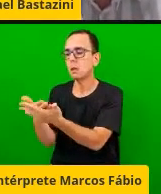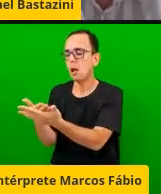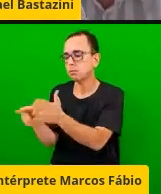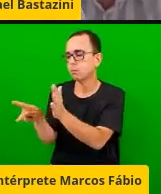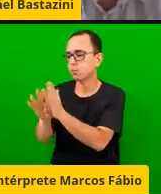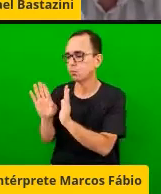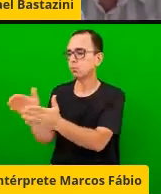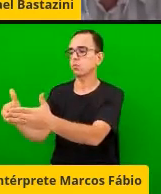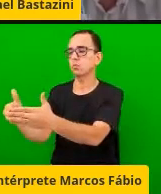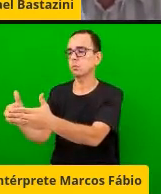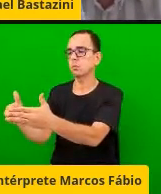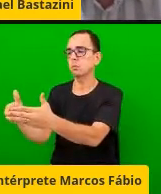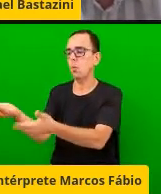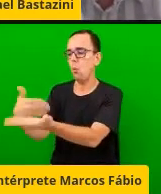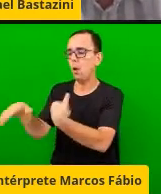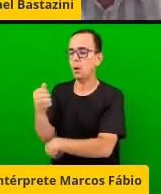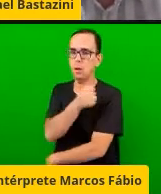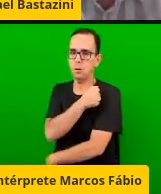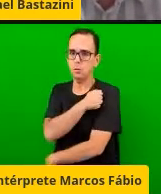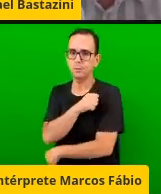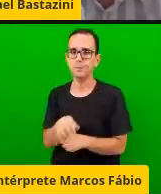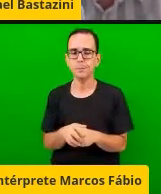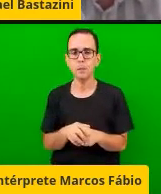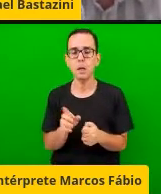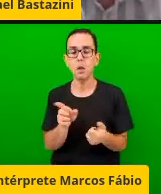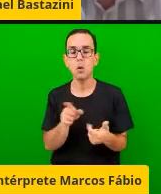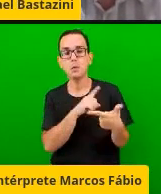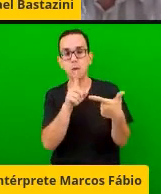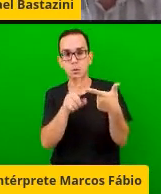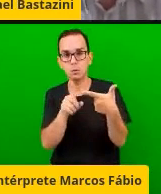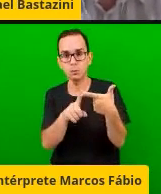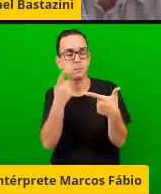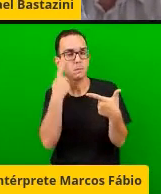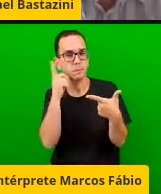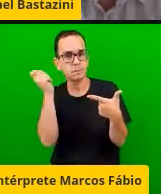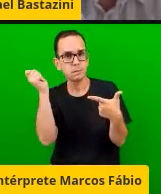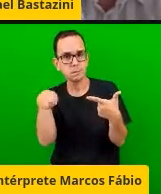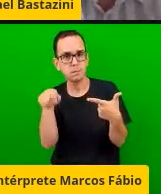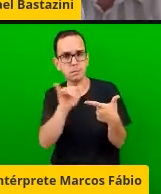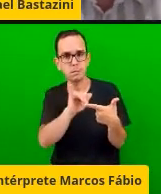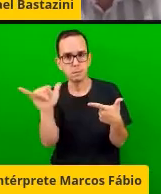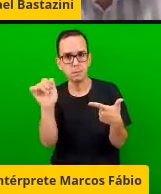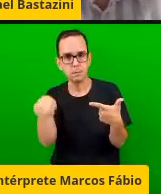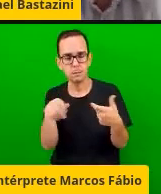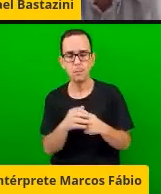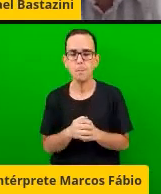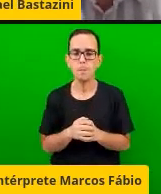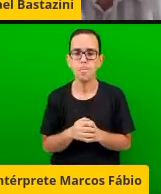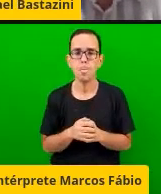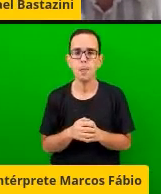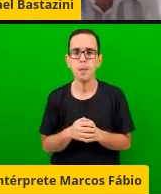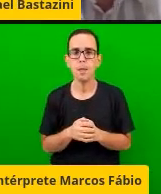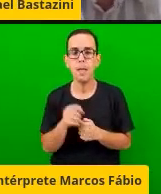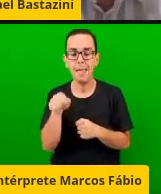relação com os nossos alunos. A segunda consideração que eu gostaria de fazer é que esse